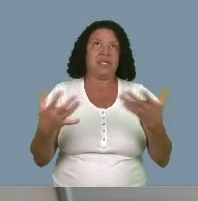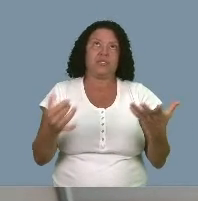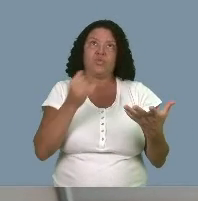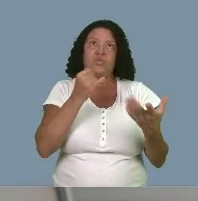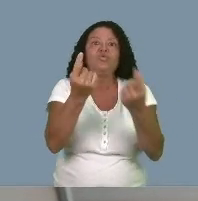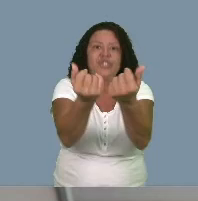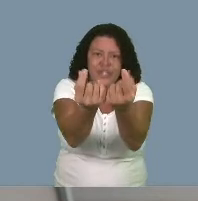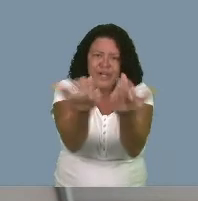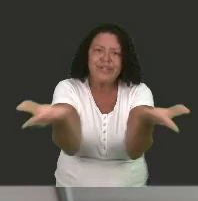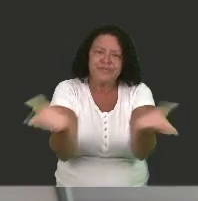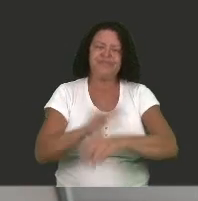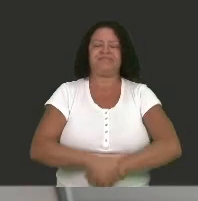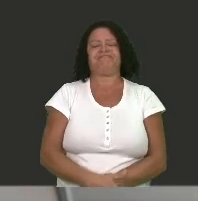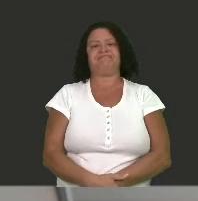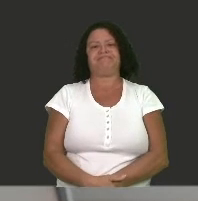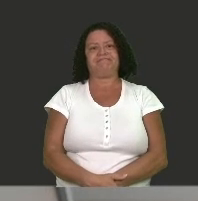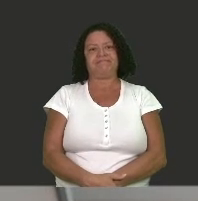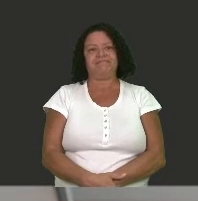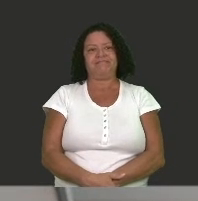dinheiro.